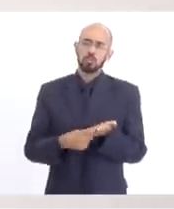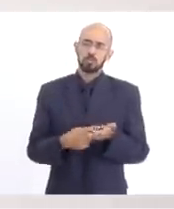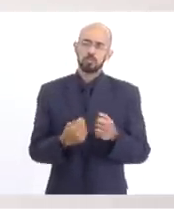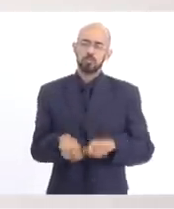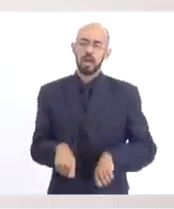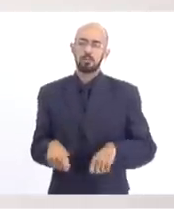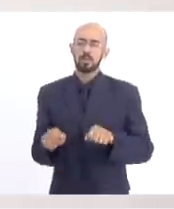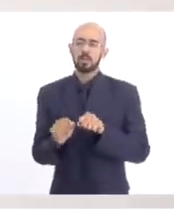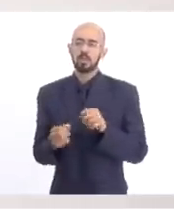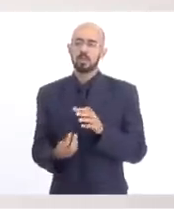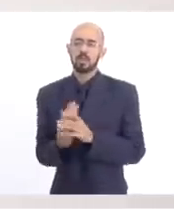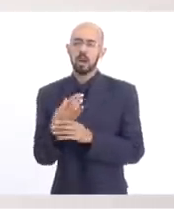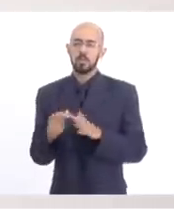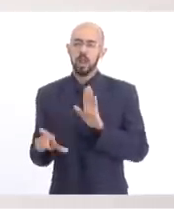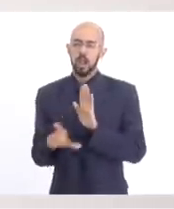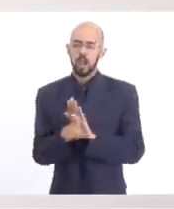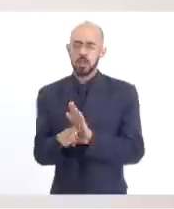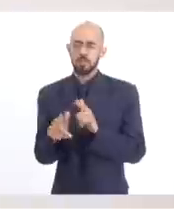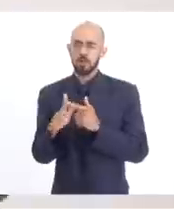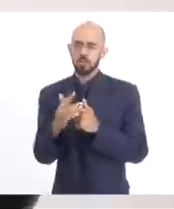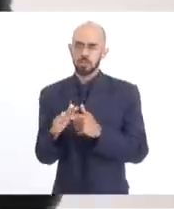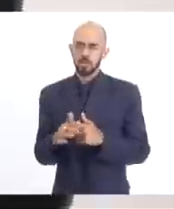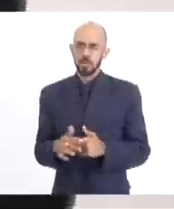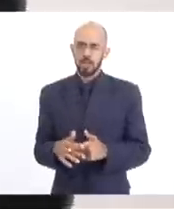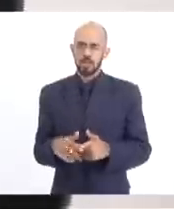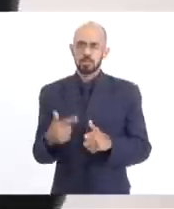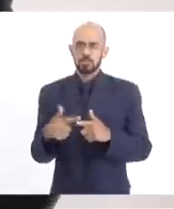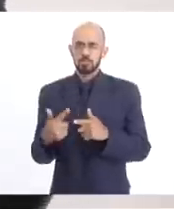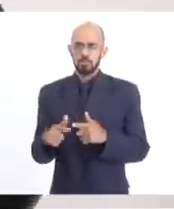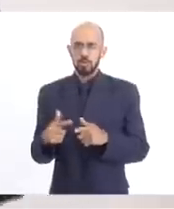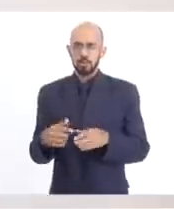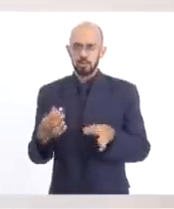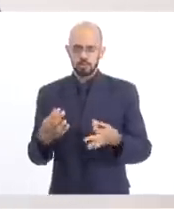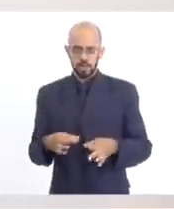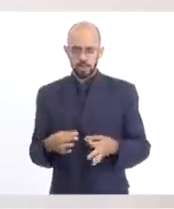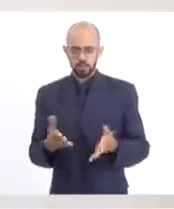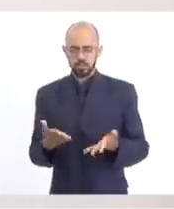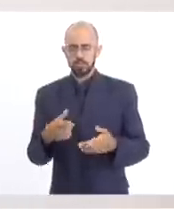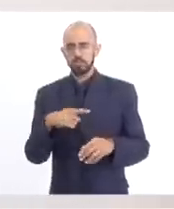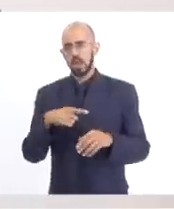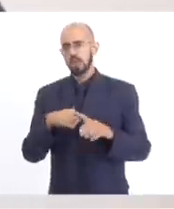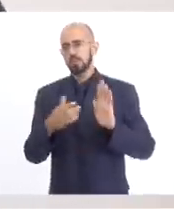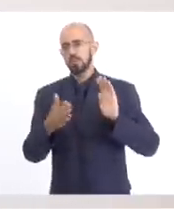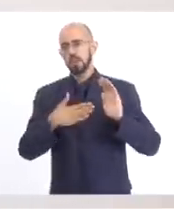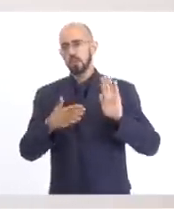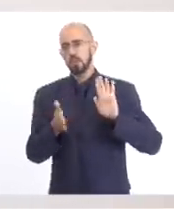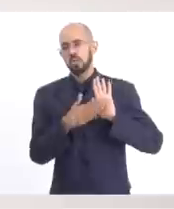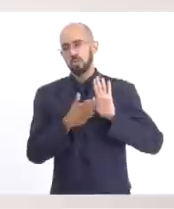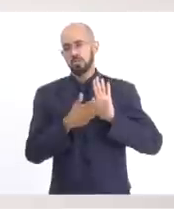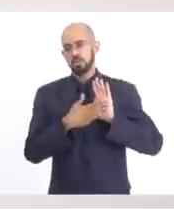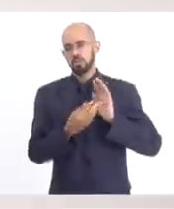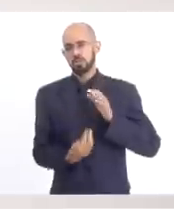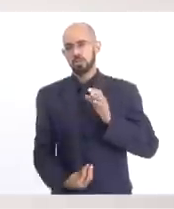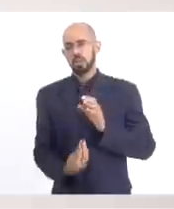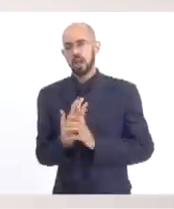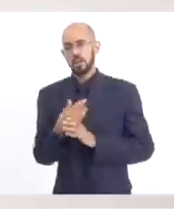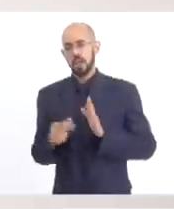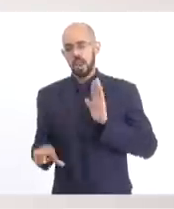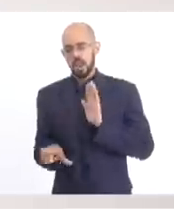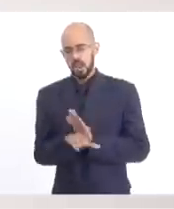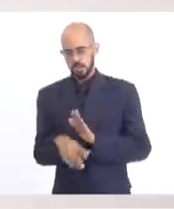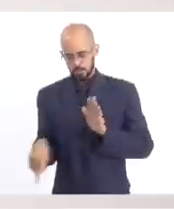agora para corrigir essa questão. Tem compromisso fazer uma legislação